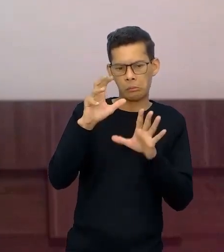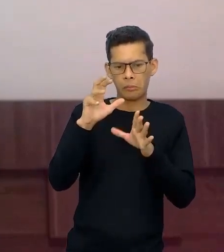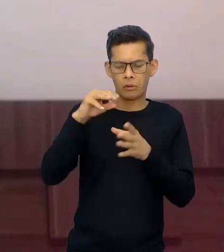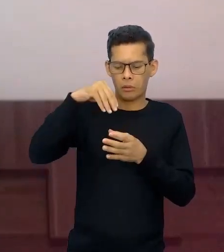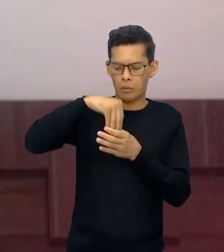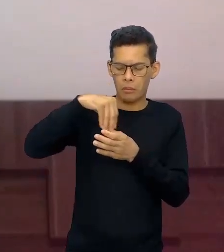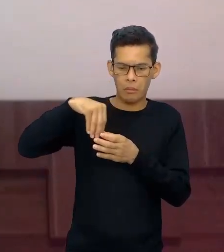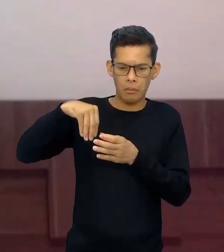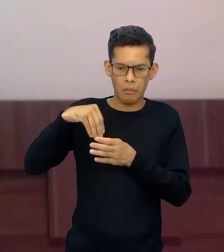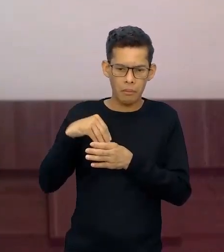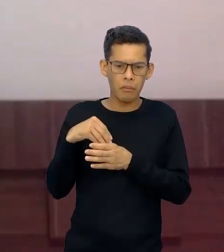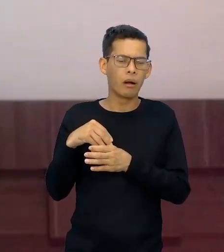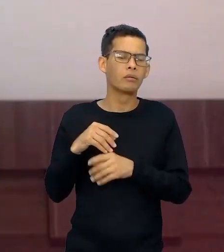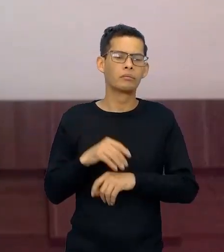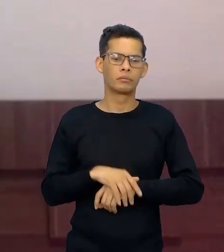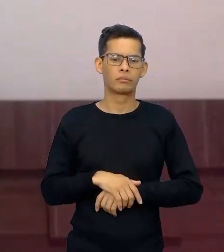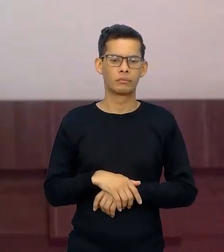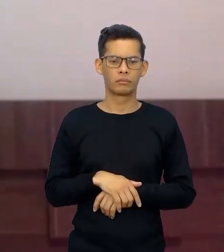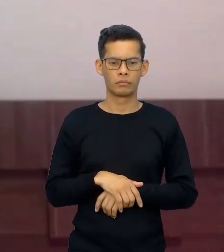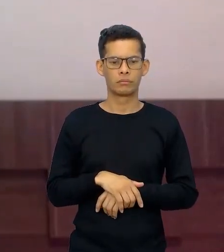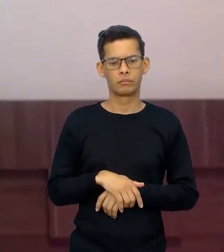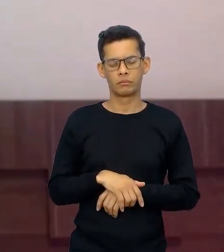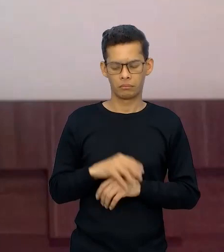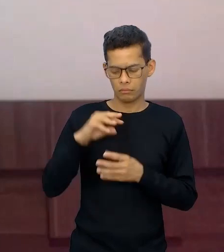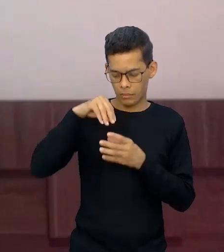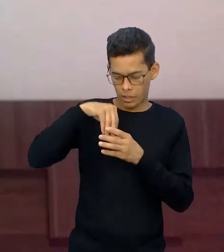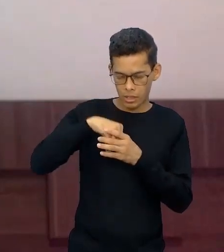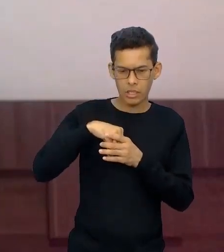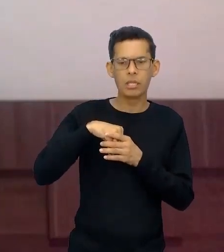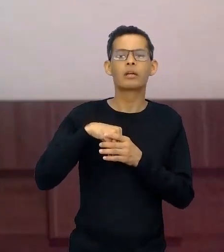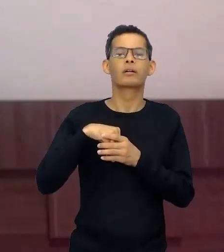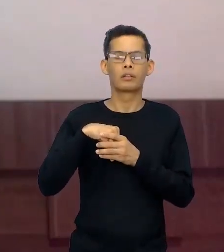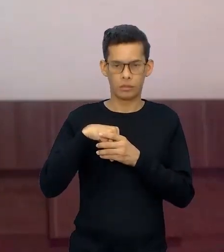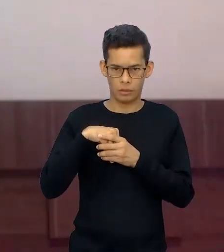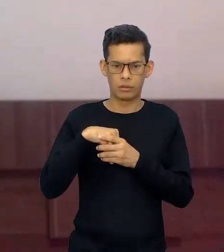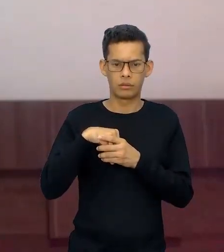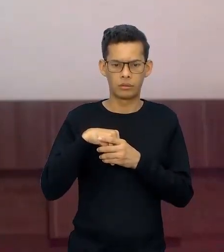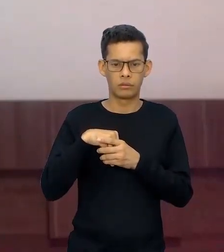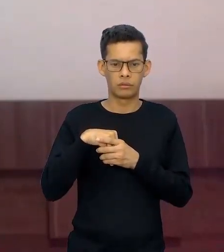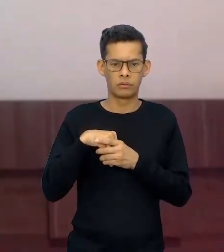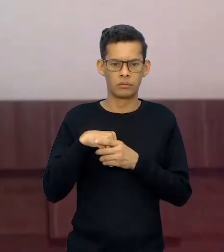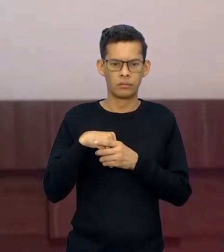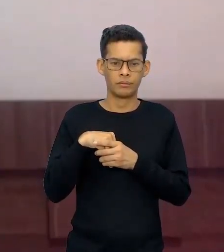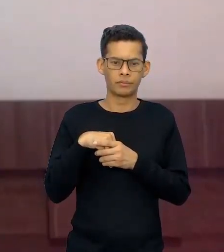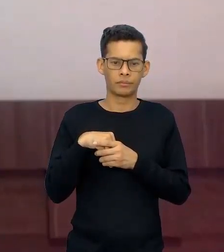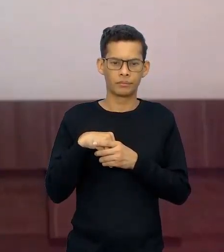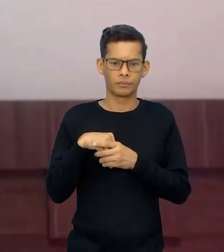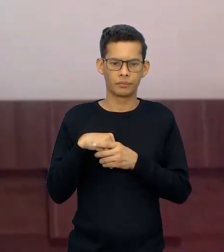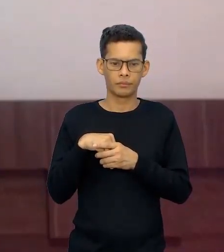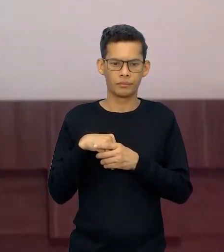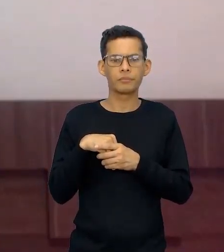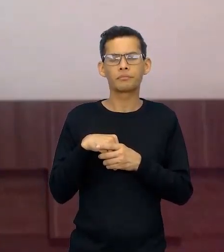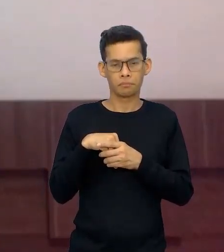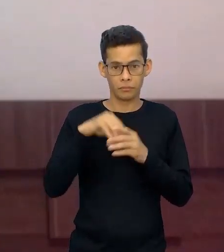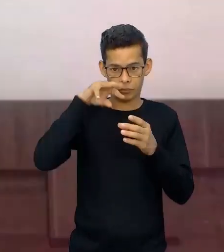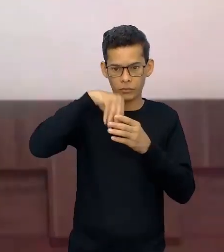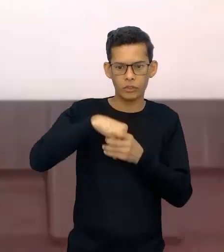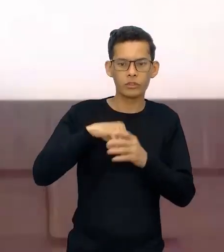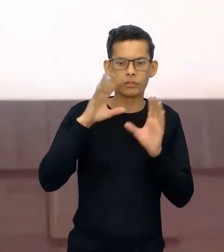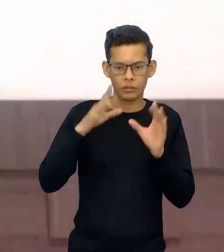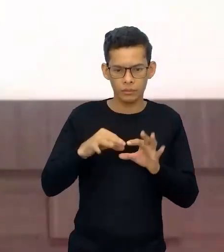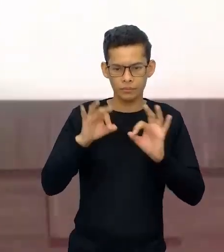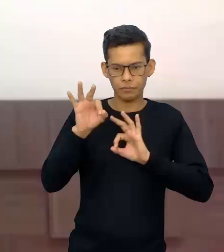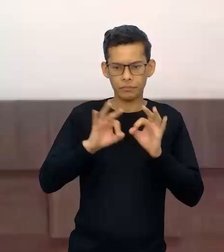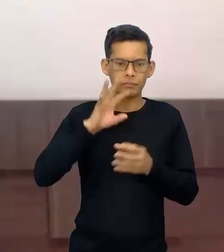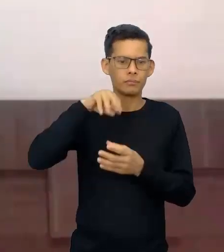Vai que alguma outra aí não germina, então a gente acaba tendo mais sementes aqui, né? Então, eu fiz a mesma coisa, né? Para adiantar e